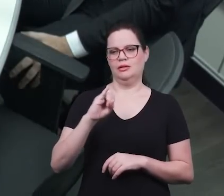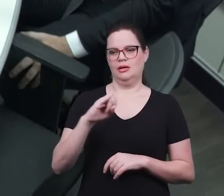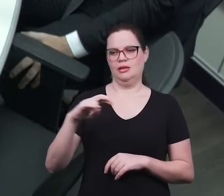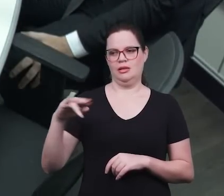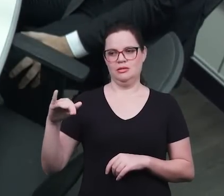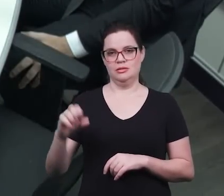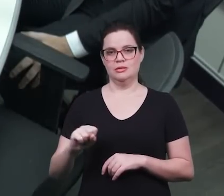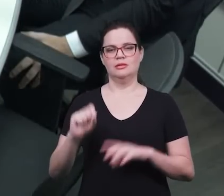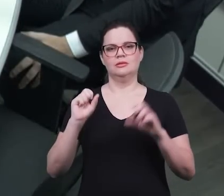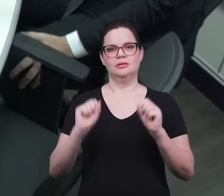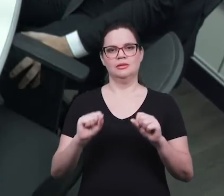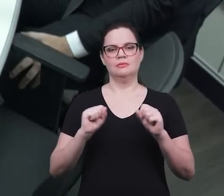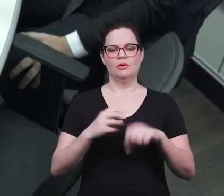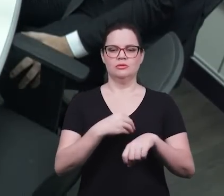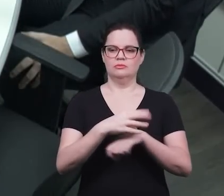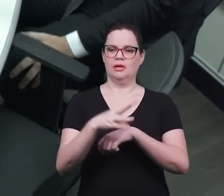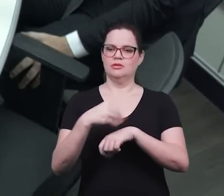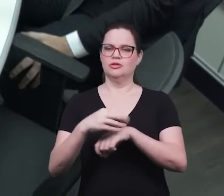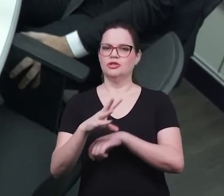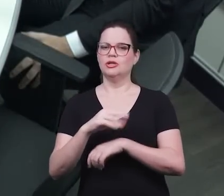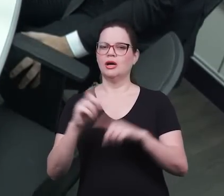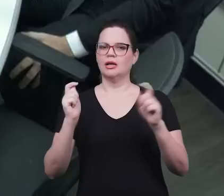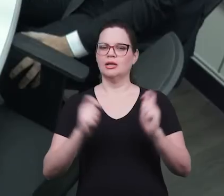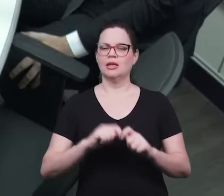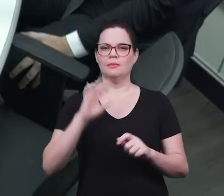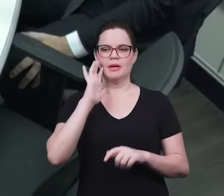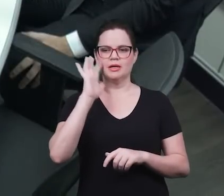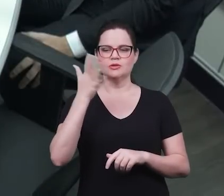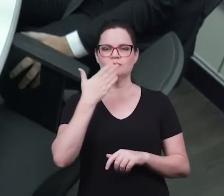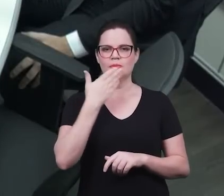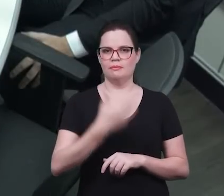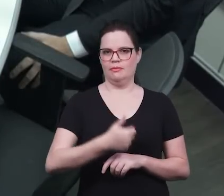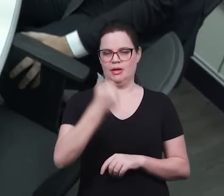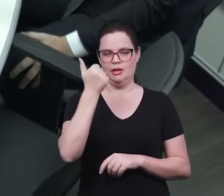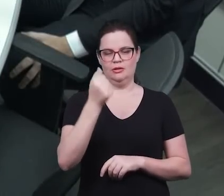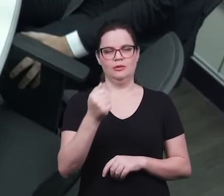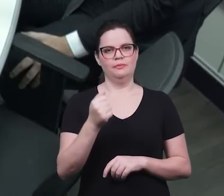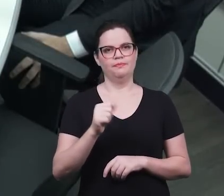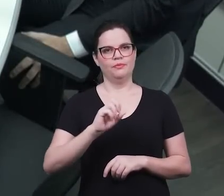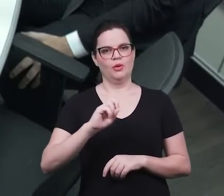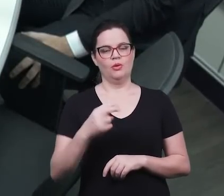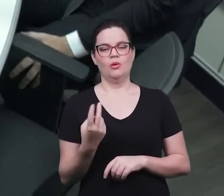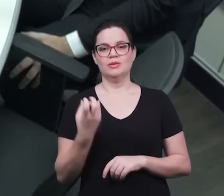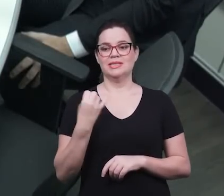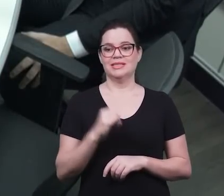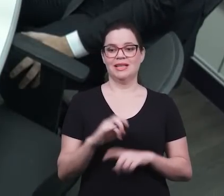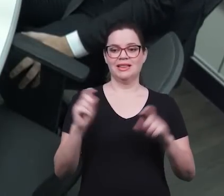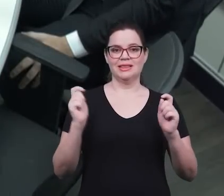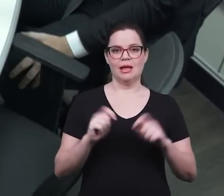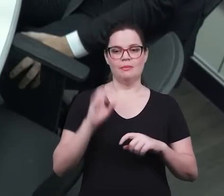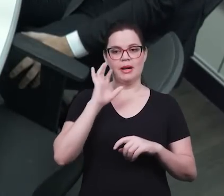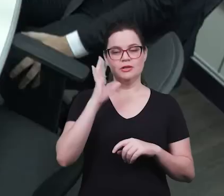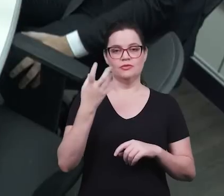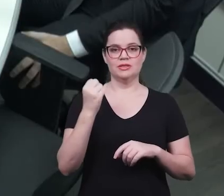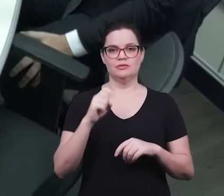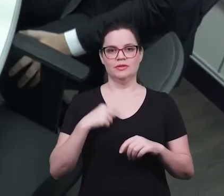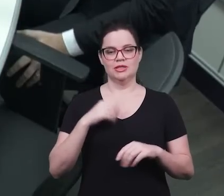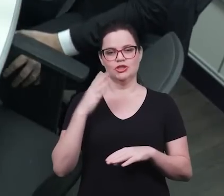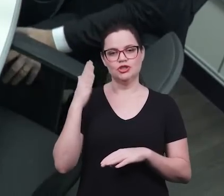repente, podem ser melhor resolvidas ou resolvidas se a abordagem for a mais